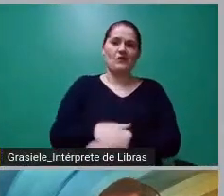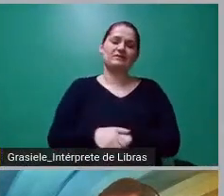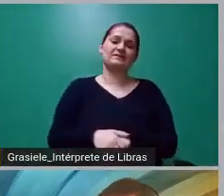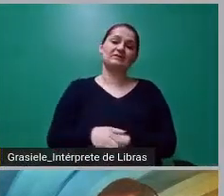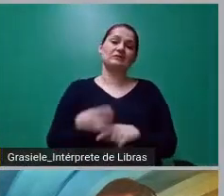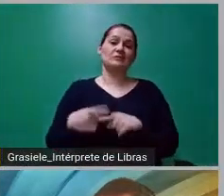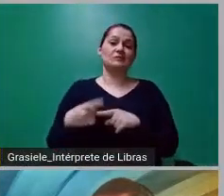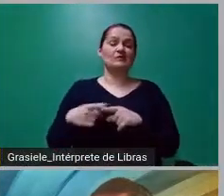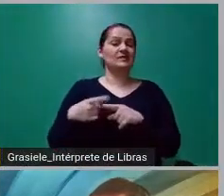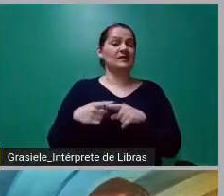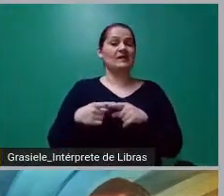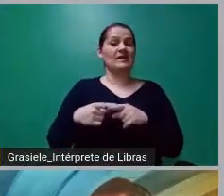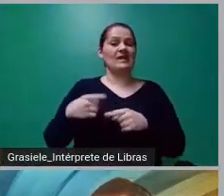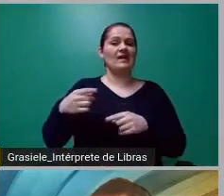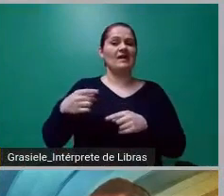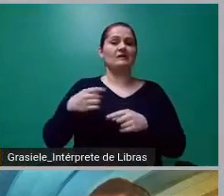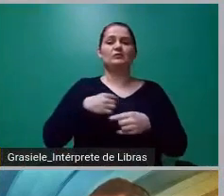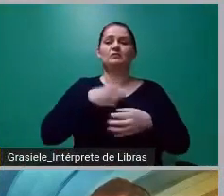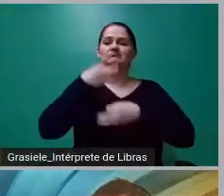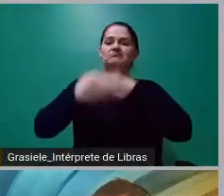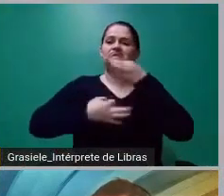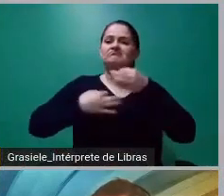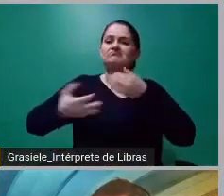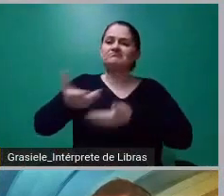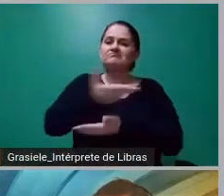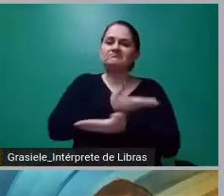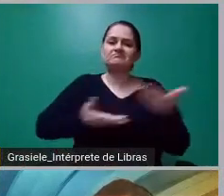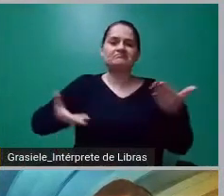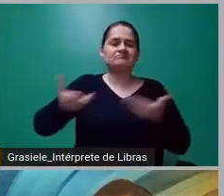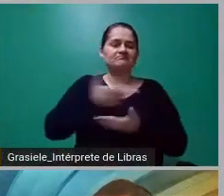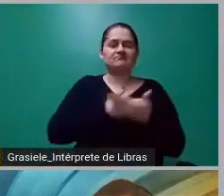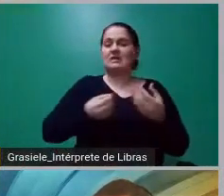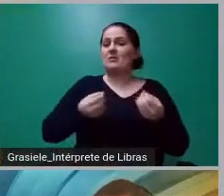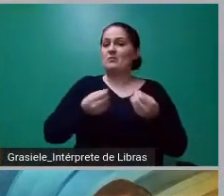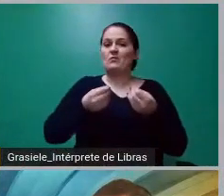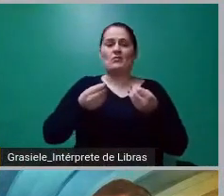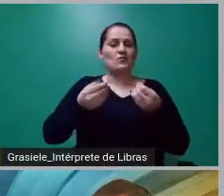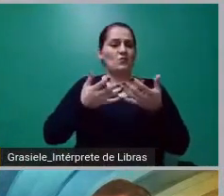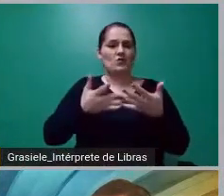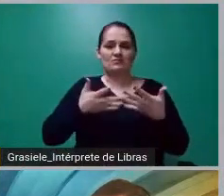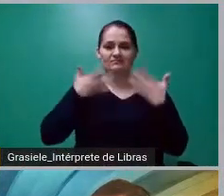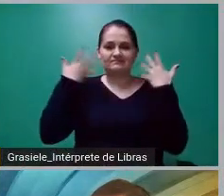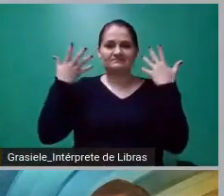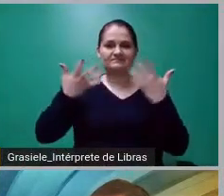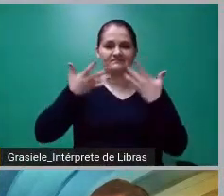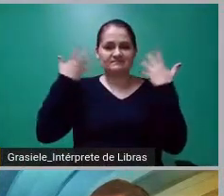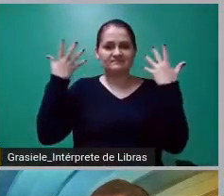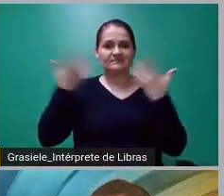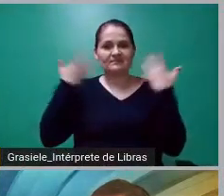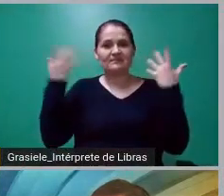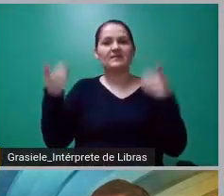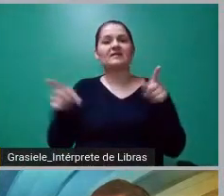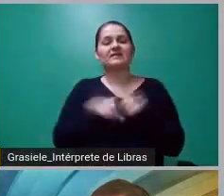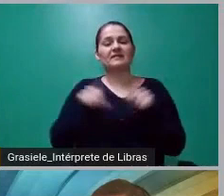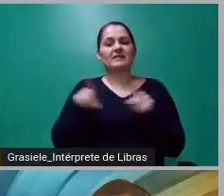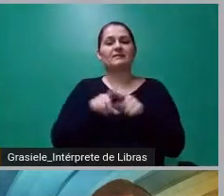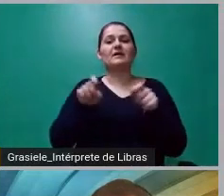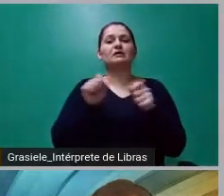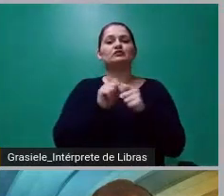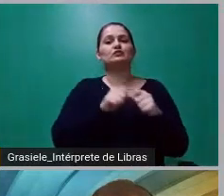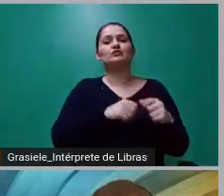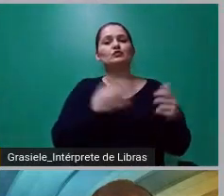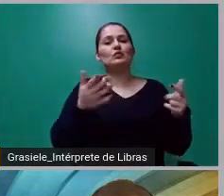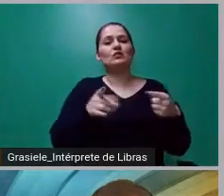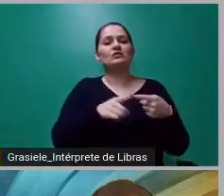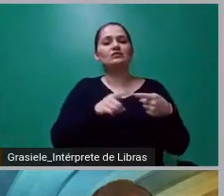riquíssimos que tem feito aí para nós, e uma alegria imensa também compartilhar essa mesa com o Fábio Panuzzi, com o